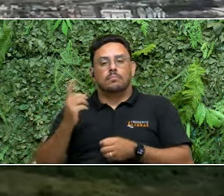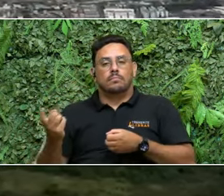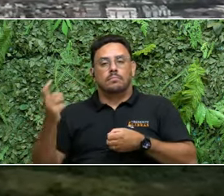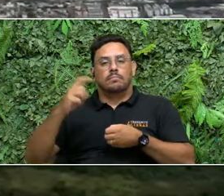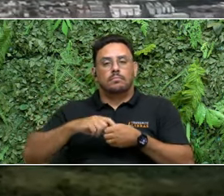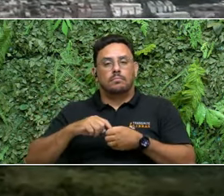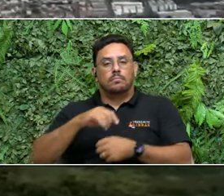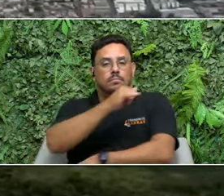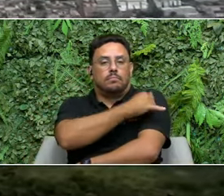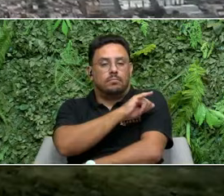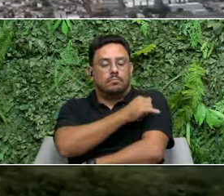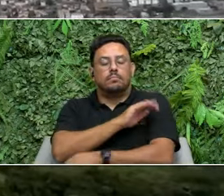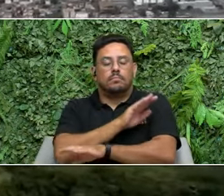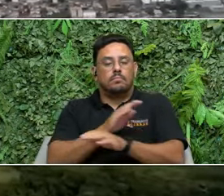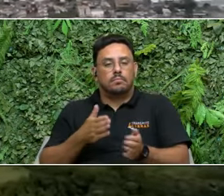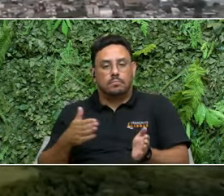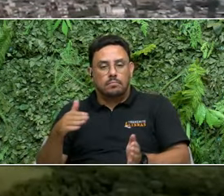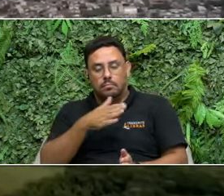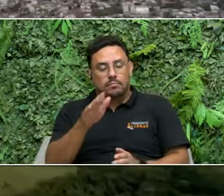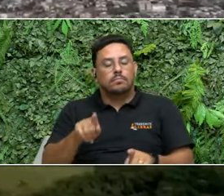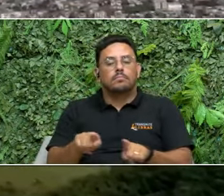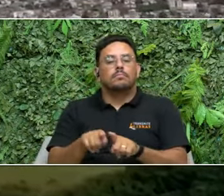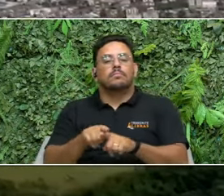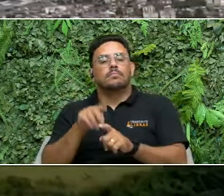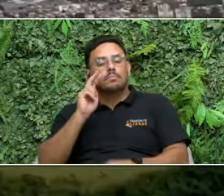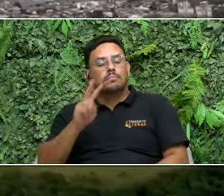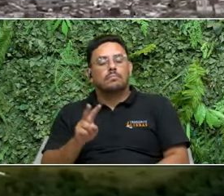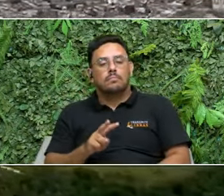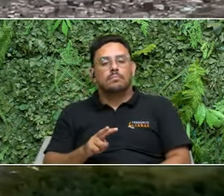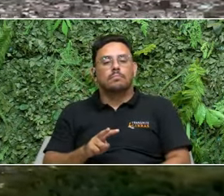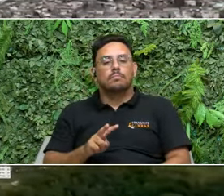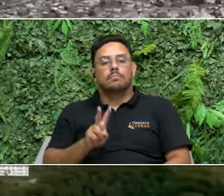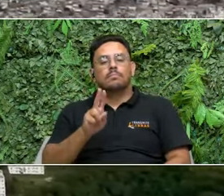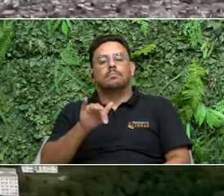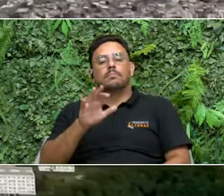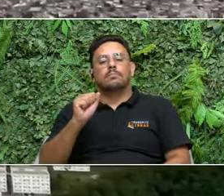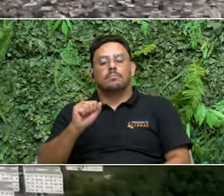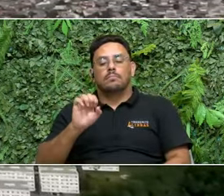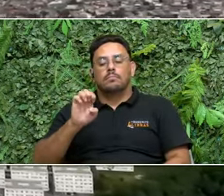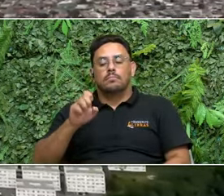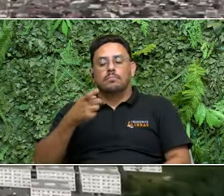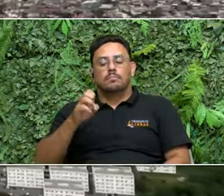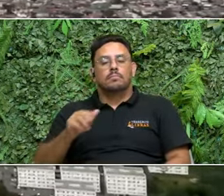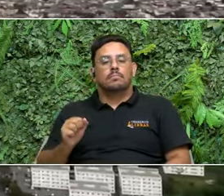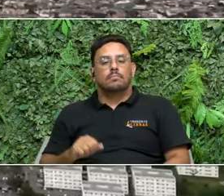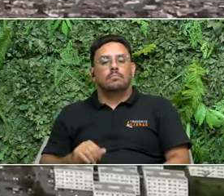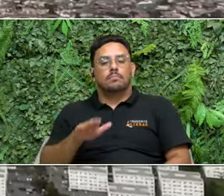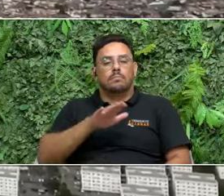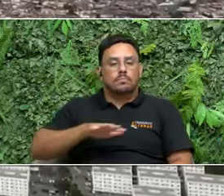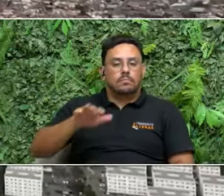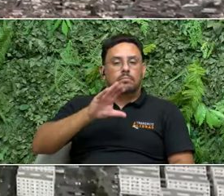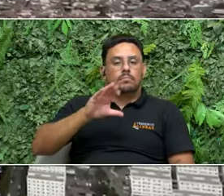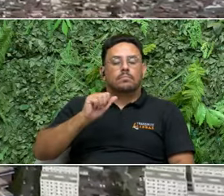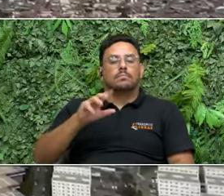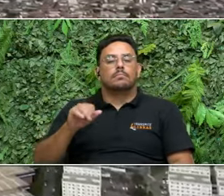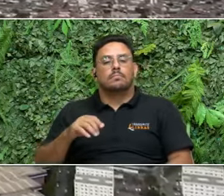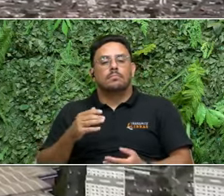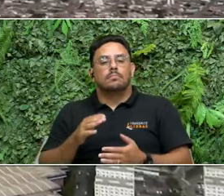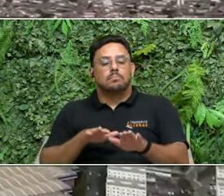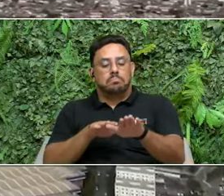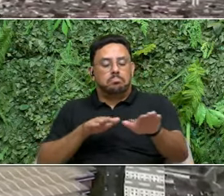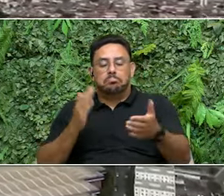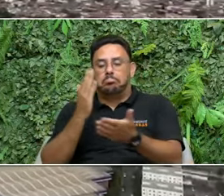tem mais fila para acessar o Califórnia cenário positivo também observado na vi Expressa o sentido Contagem na altura do Alto dos Pinheiros e do Califórnia já sem